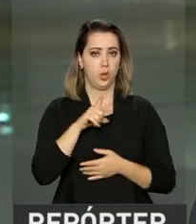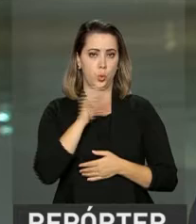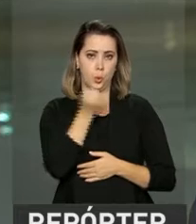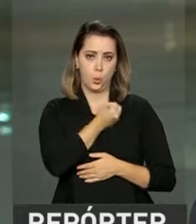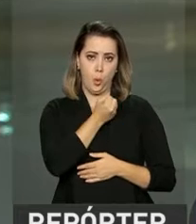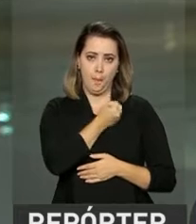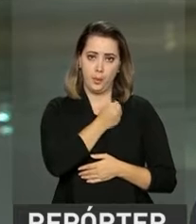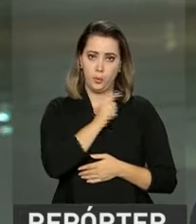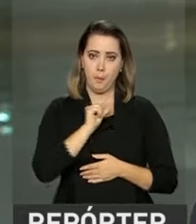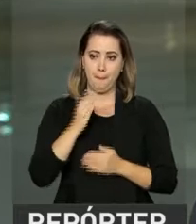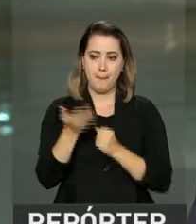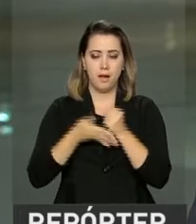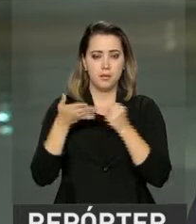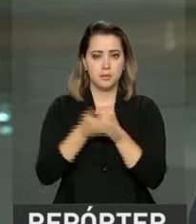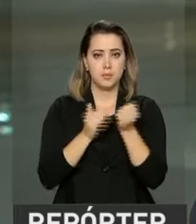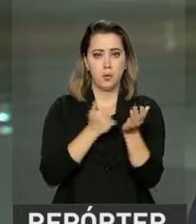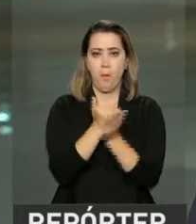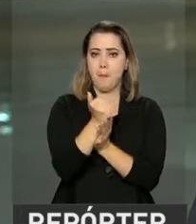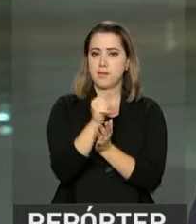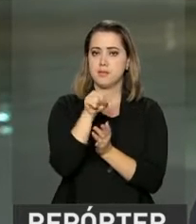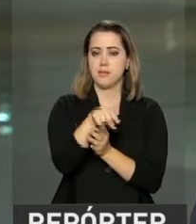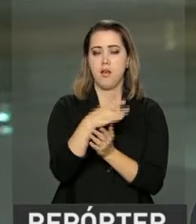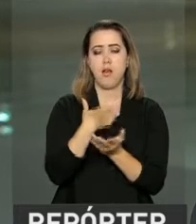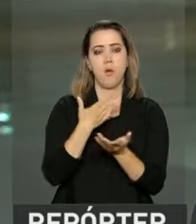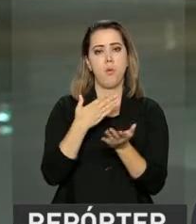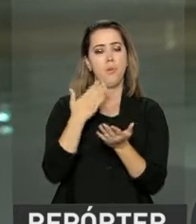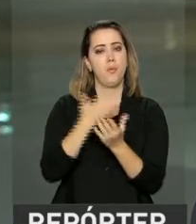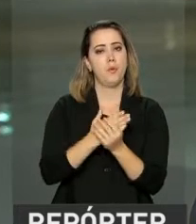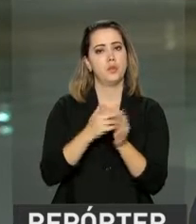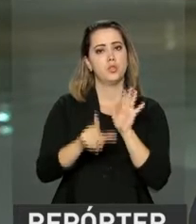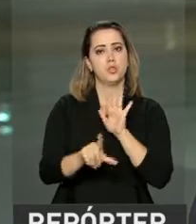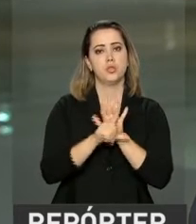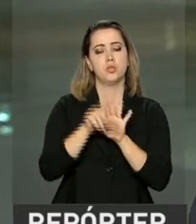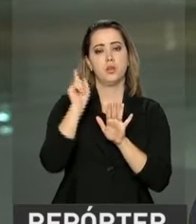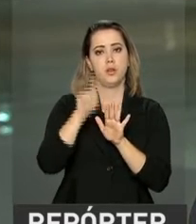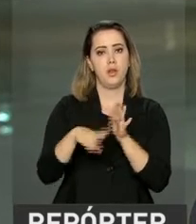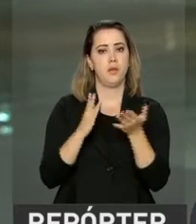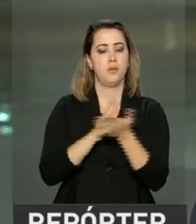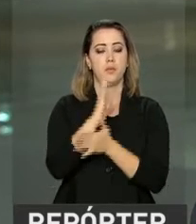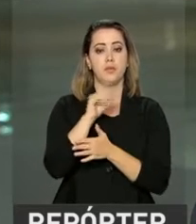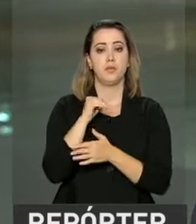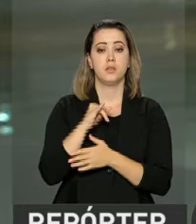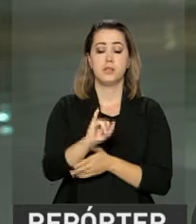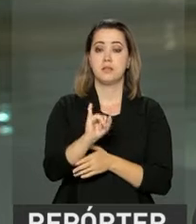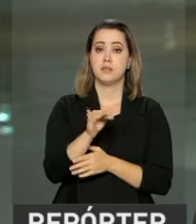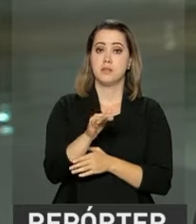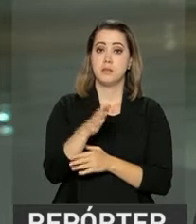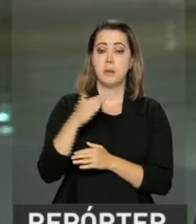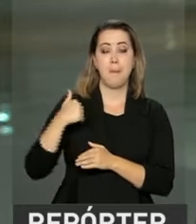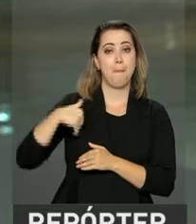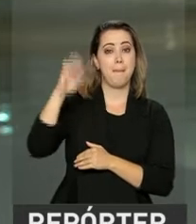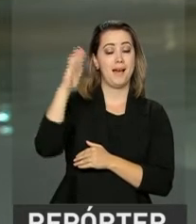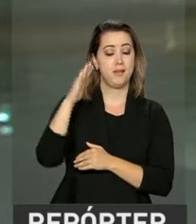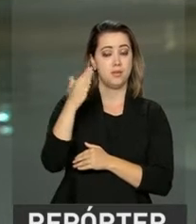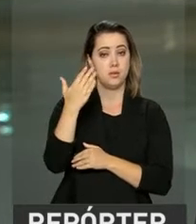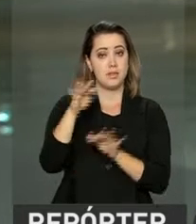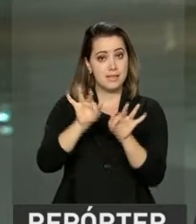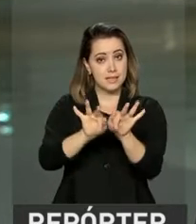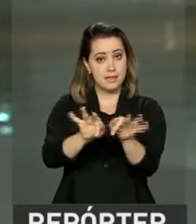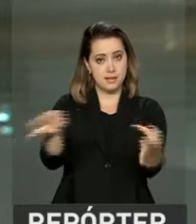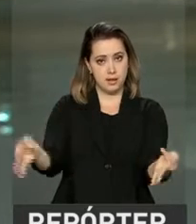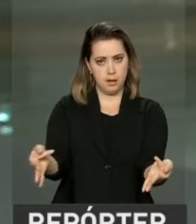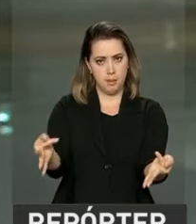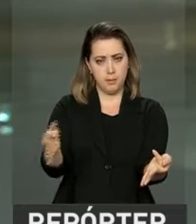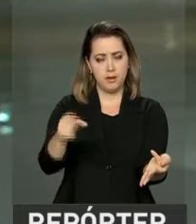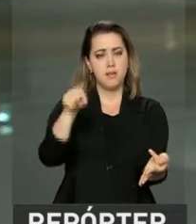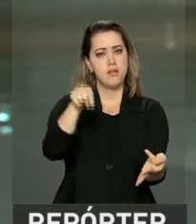iniciada a sessão o projeto de lei é aprovado caso a maioria simples dos senadores presentes na